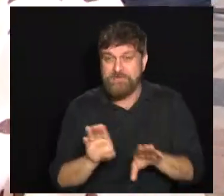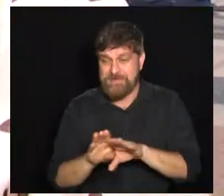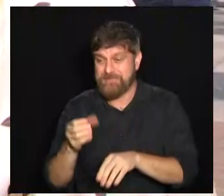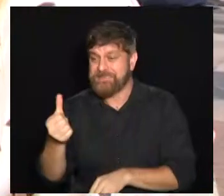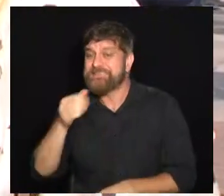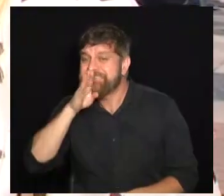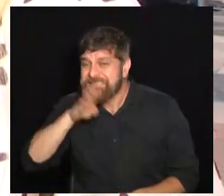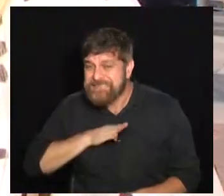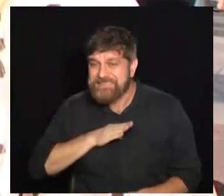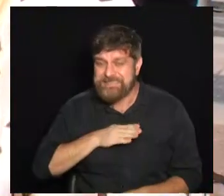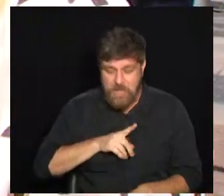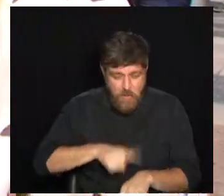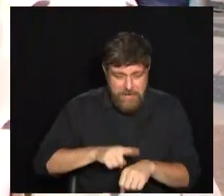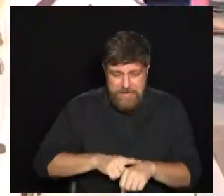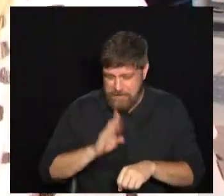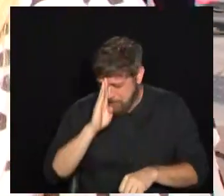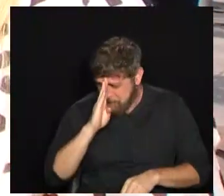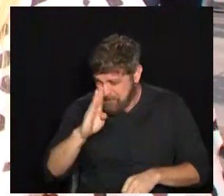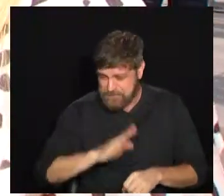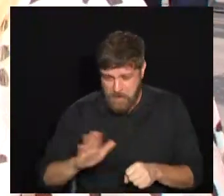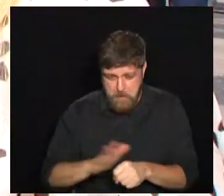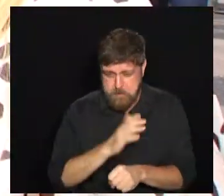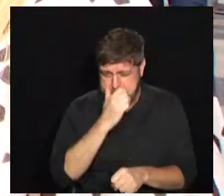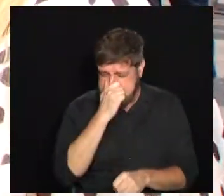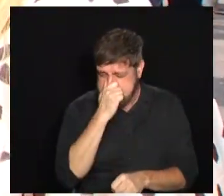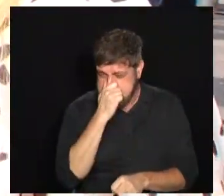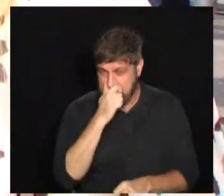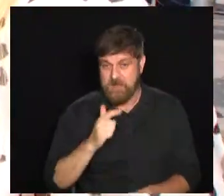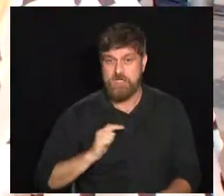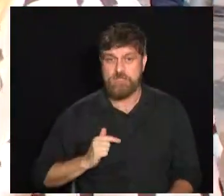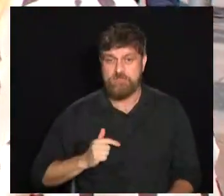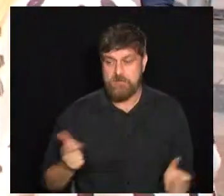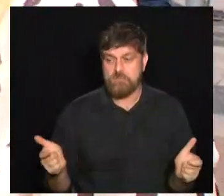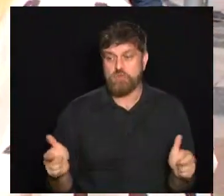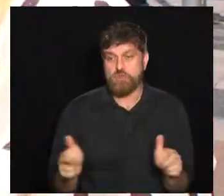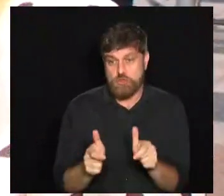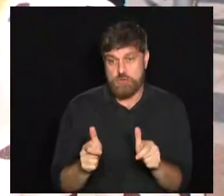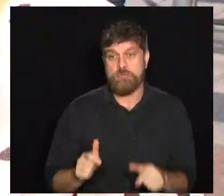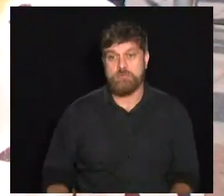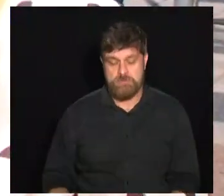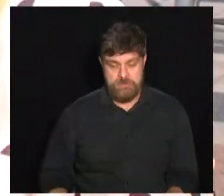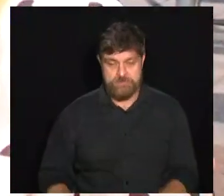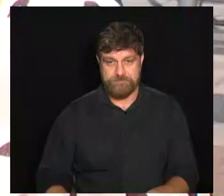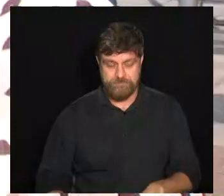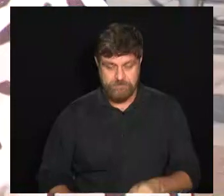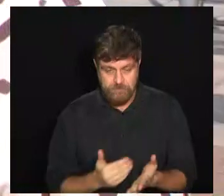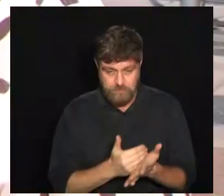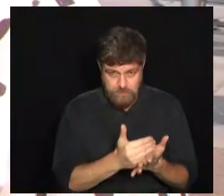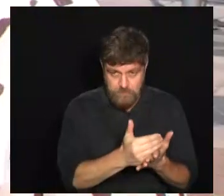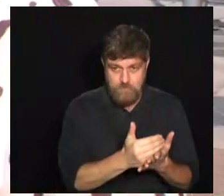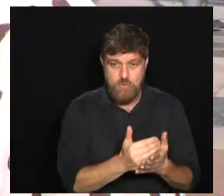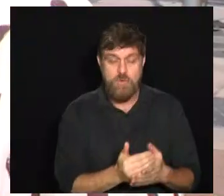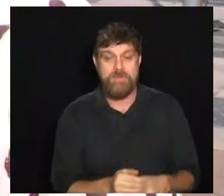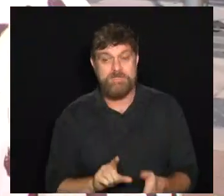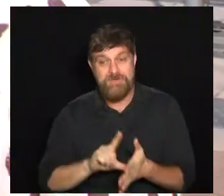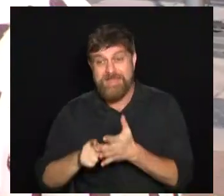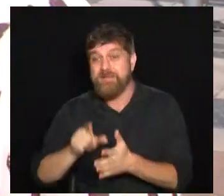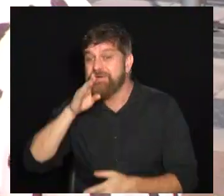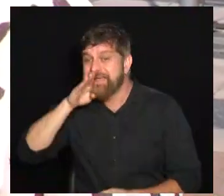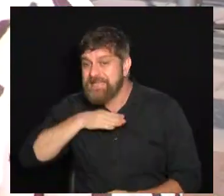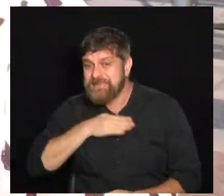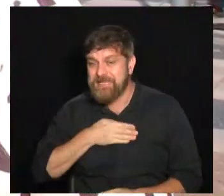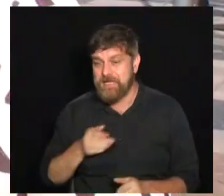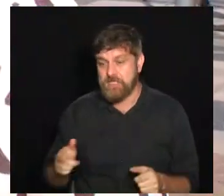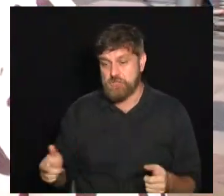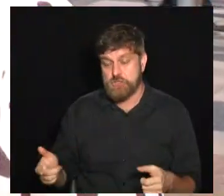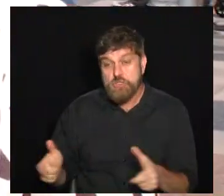a grande aglomeração. Então nós vamos diluir isso aí durante essas 2 horas no início e 2 horas no final da tarde. Também tem